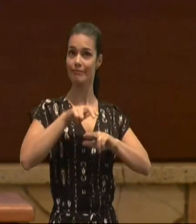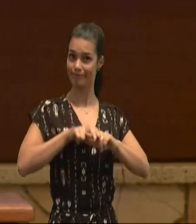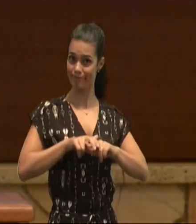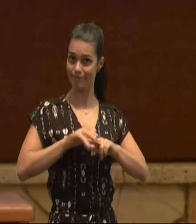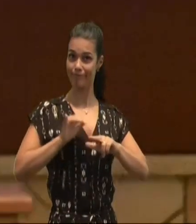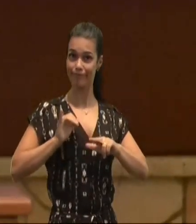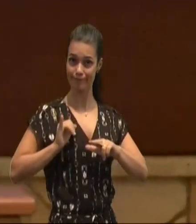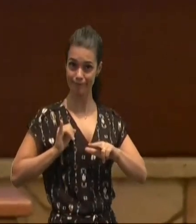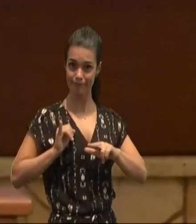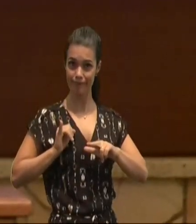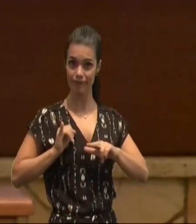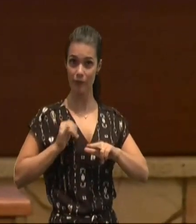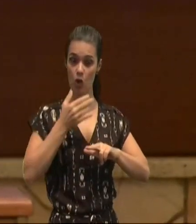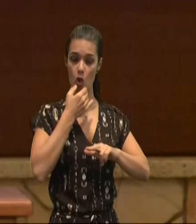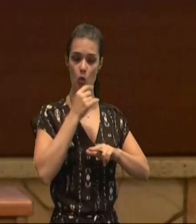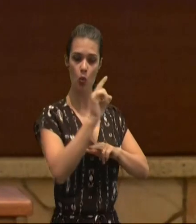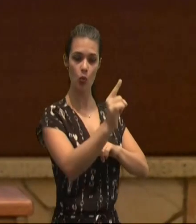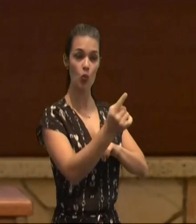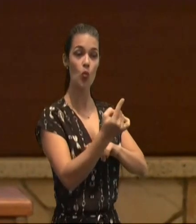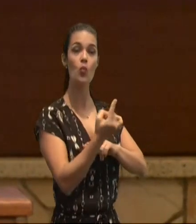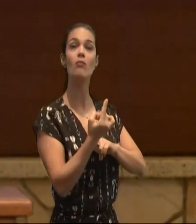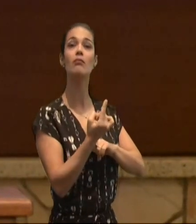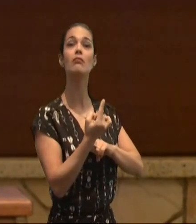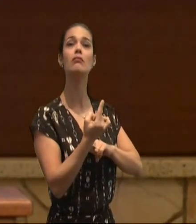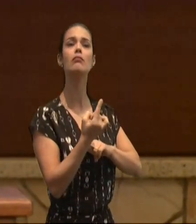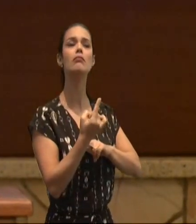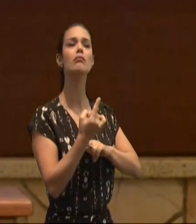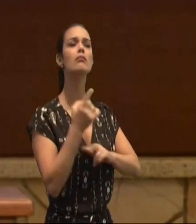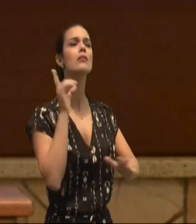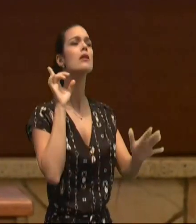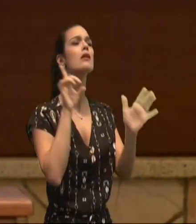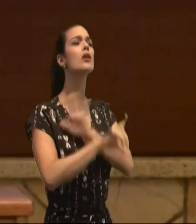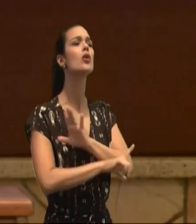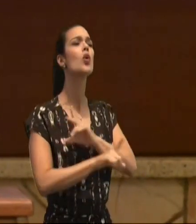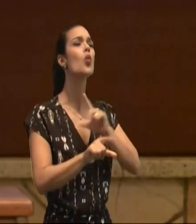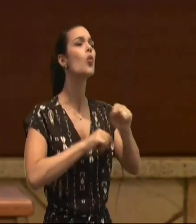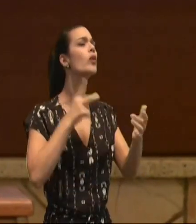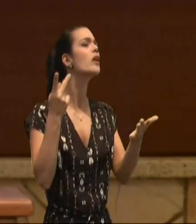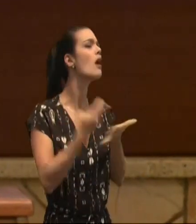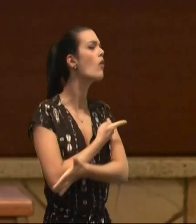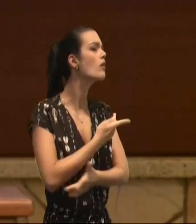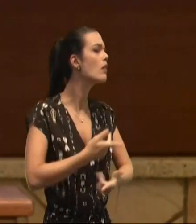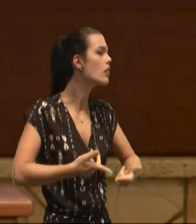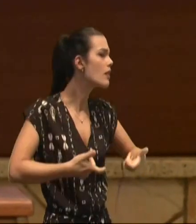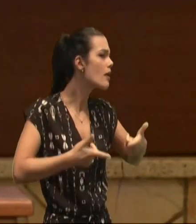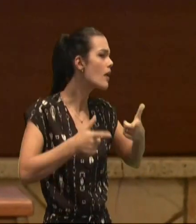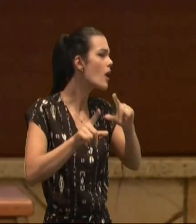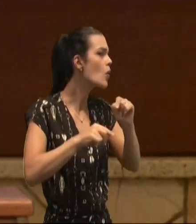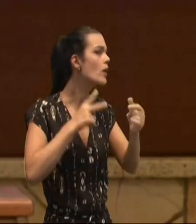com ele, e Eli lhe pergunta: o que houve, meu filho?